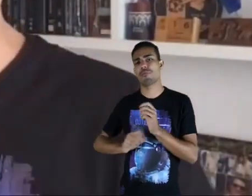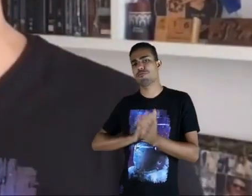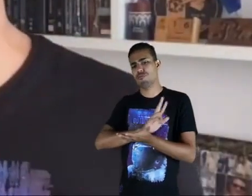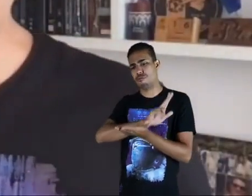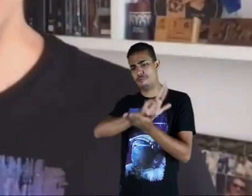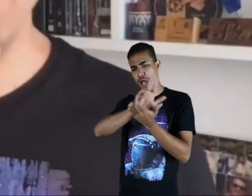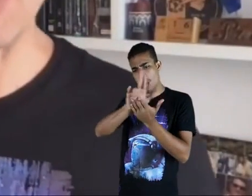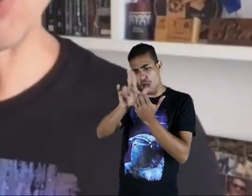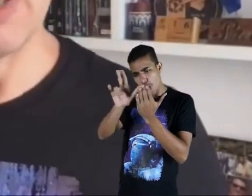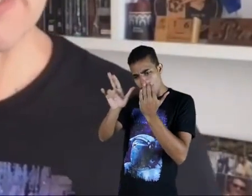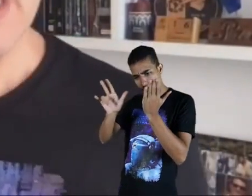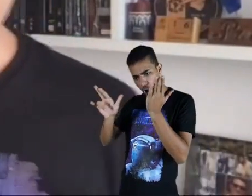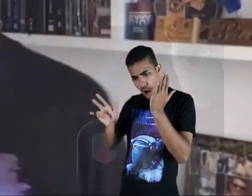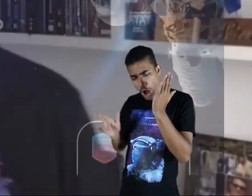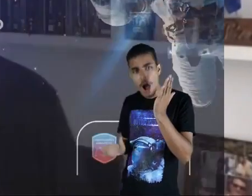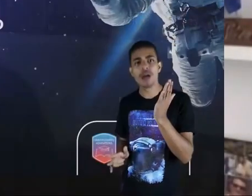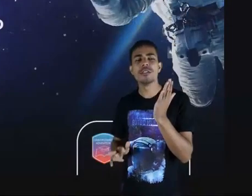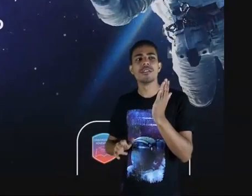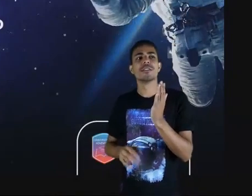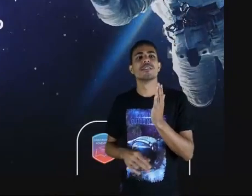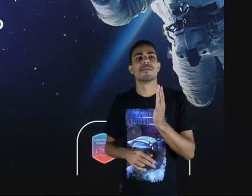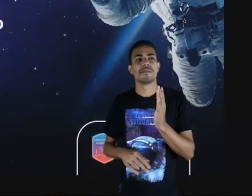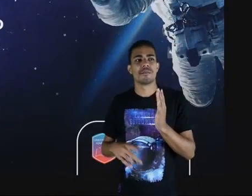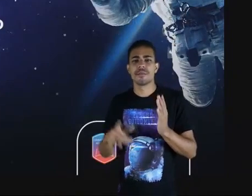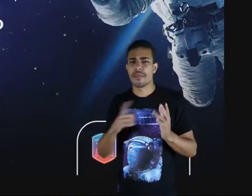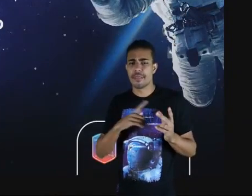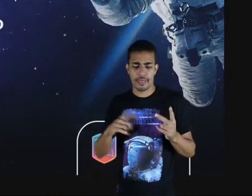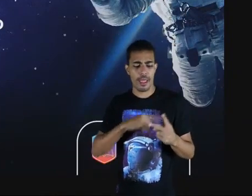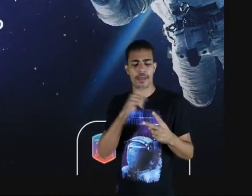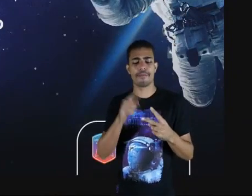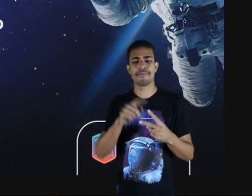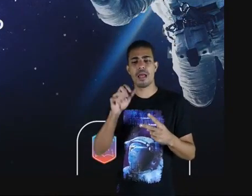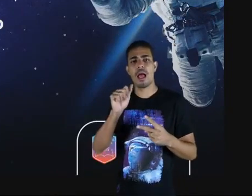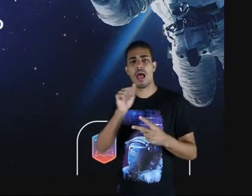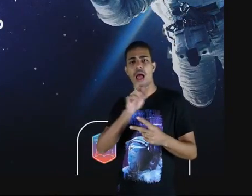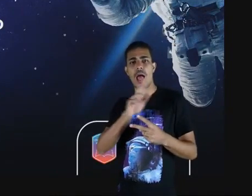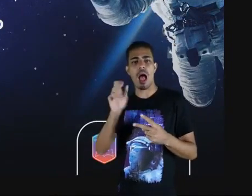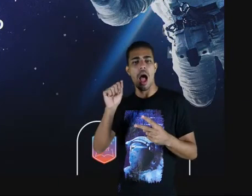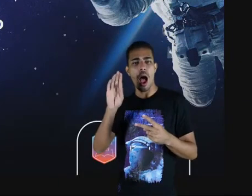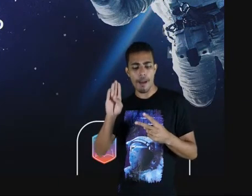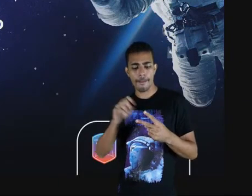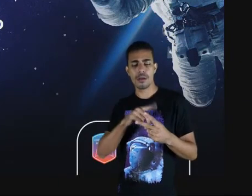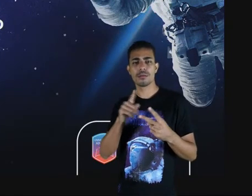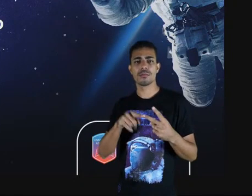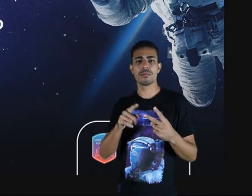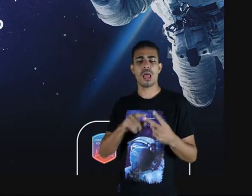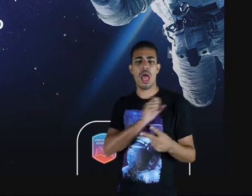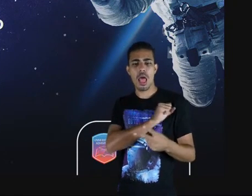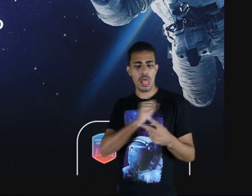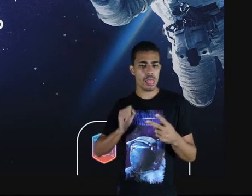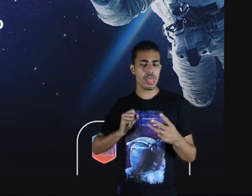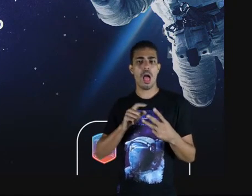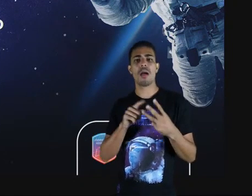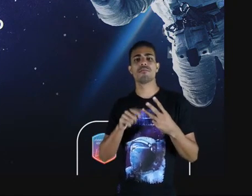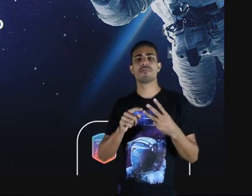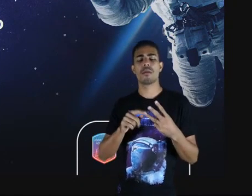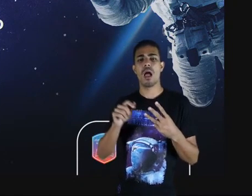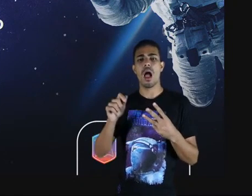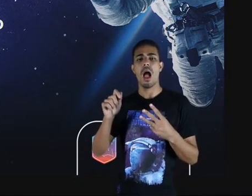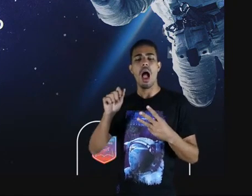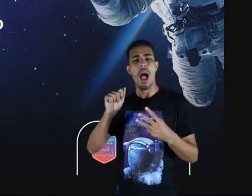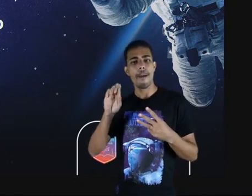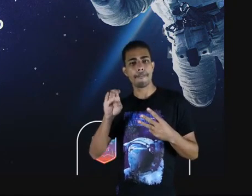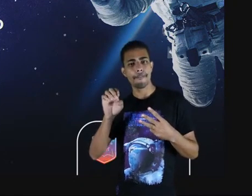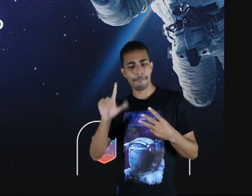vários elementos, várias pessoas. E você vê aí a Raabe, você vê a Samuel, você vê Abel,